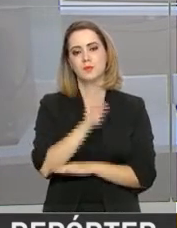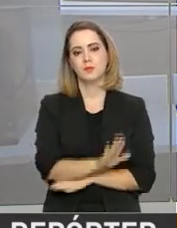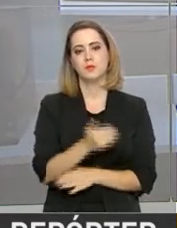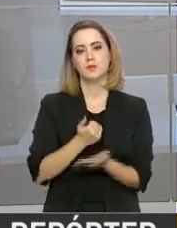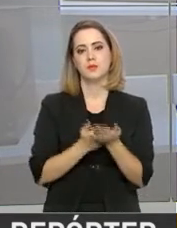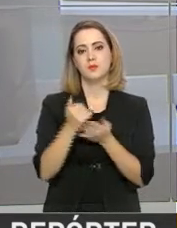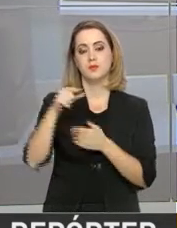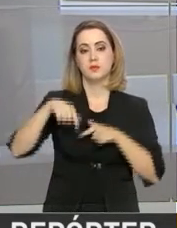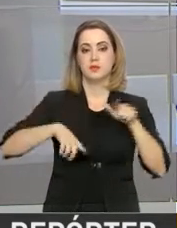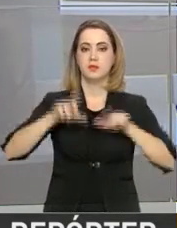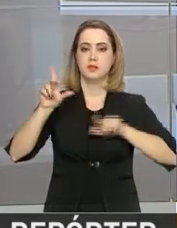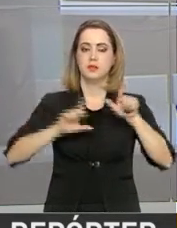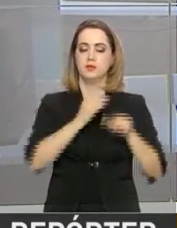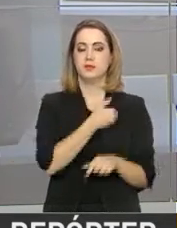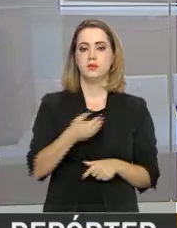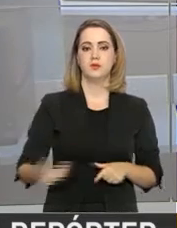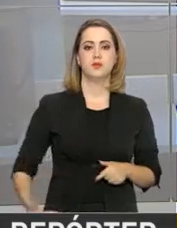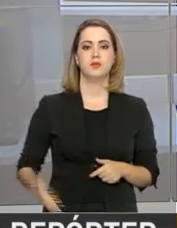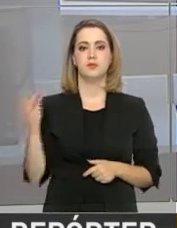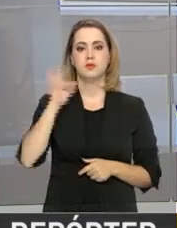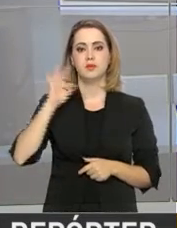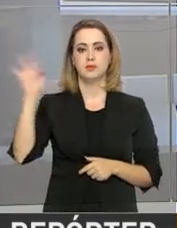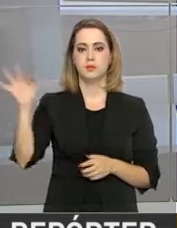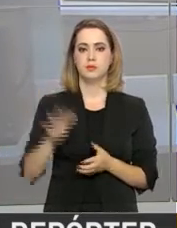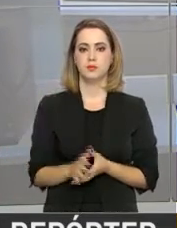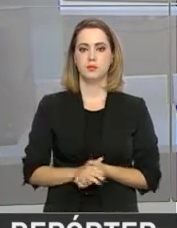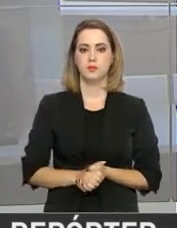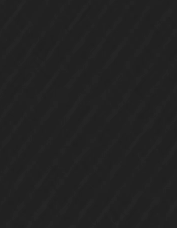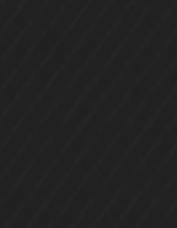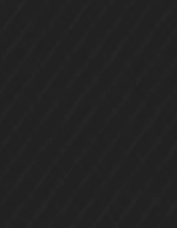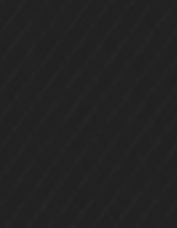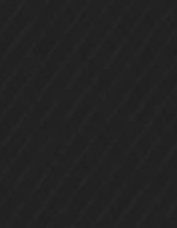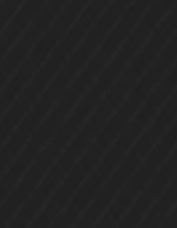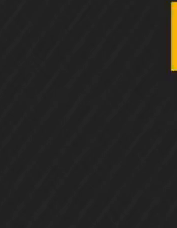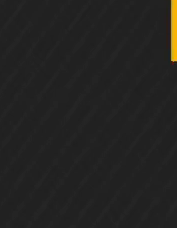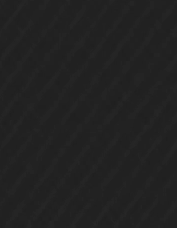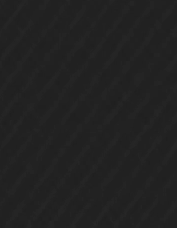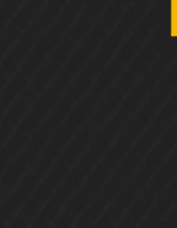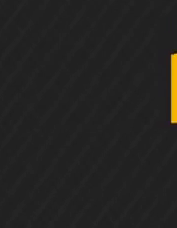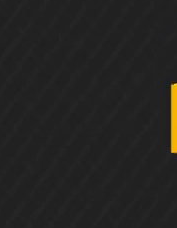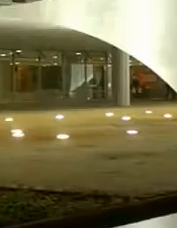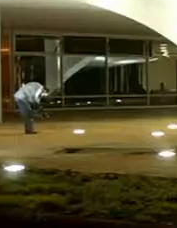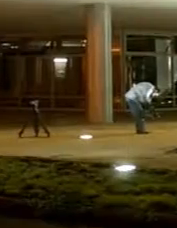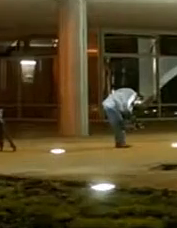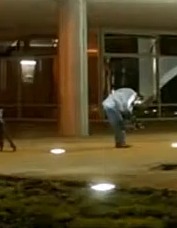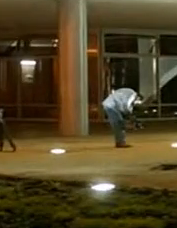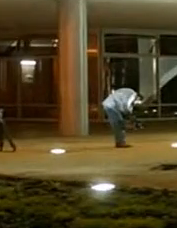você e continue com a gente. NBR, TV do Governo Federal.